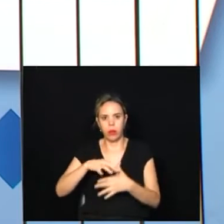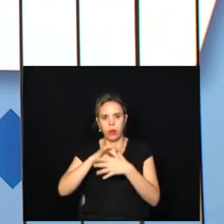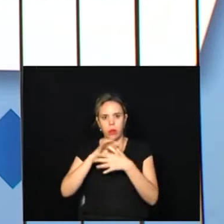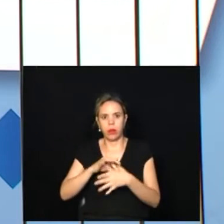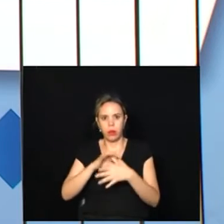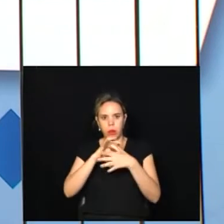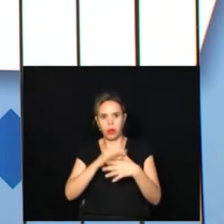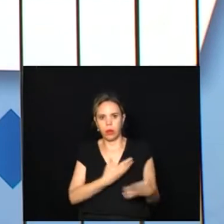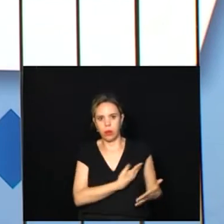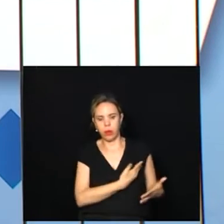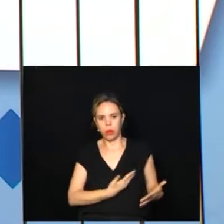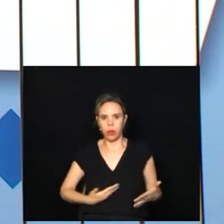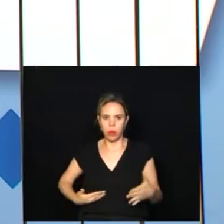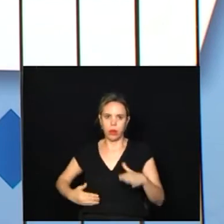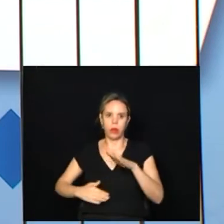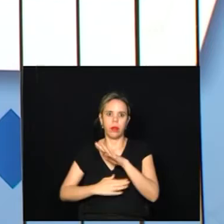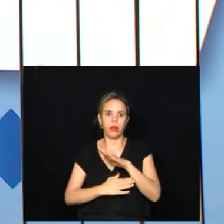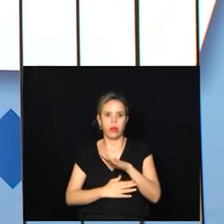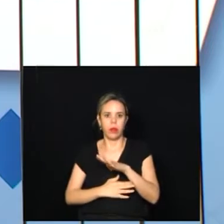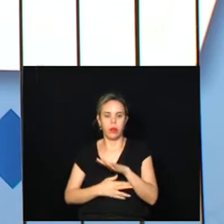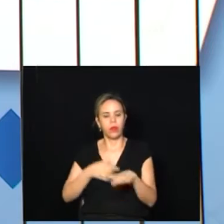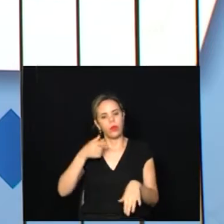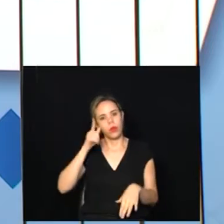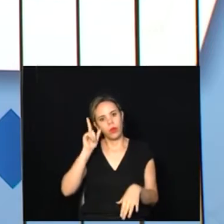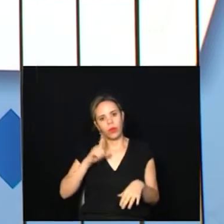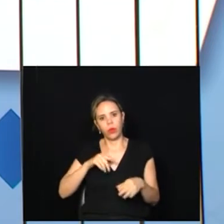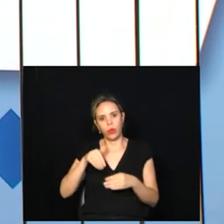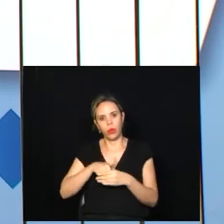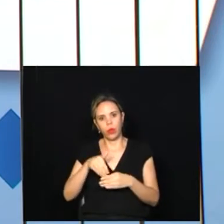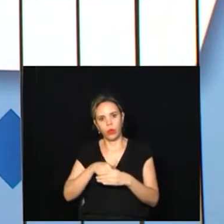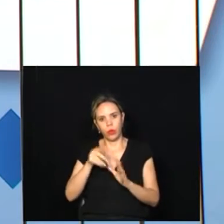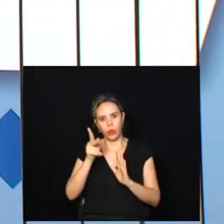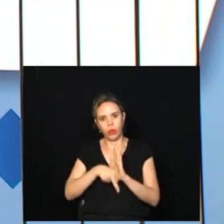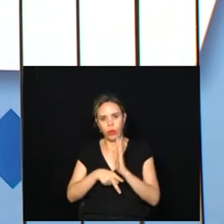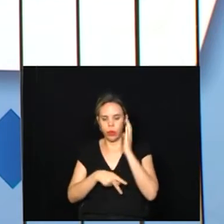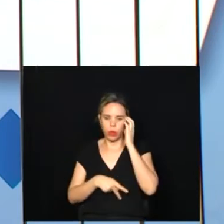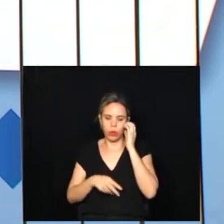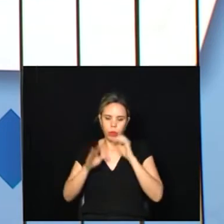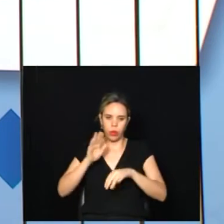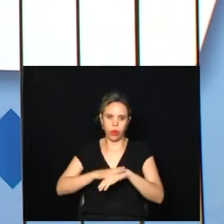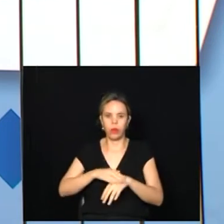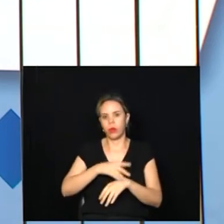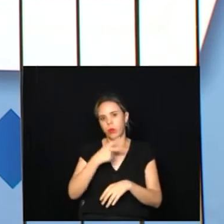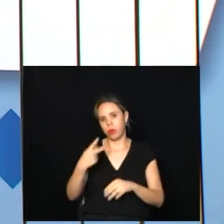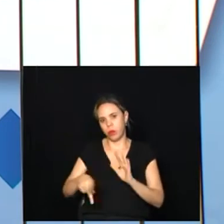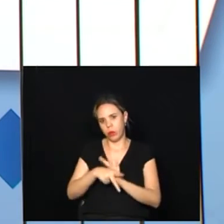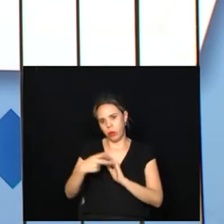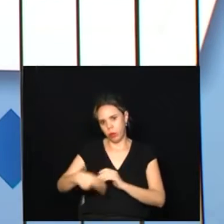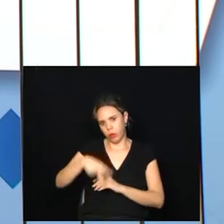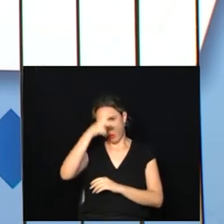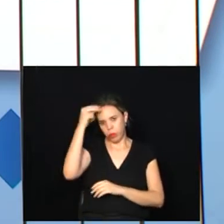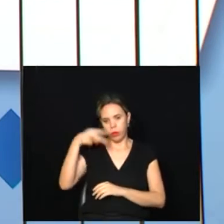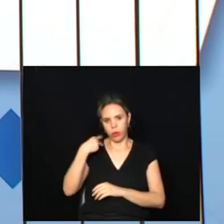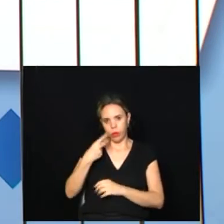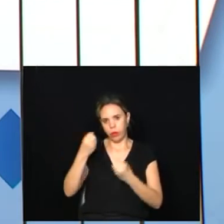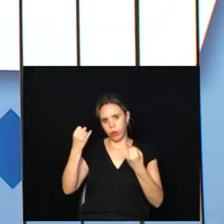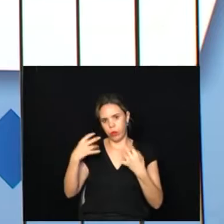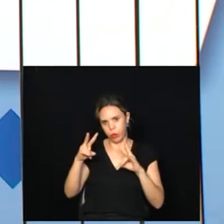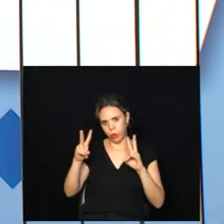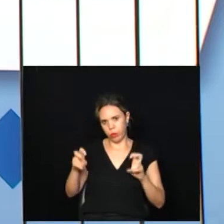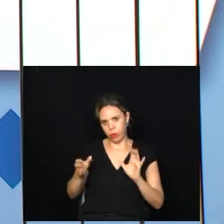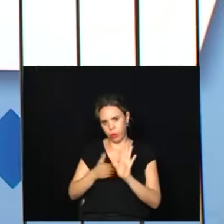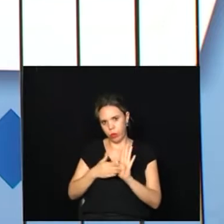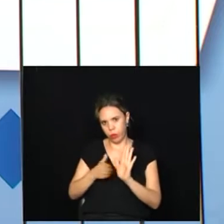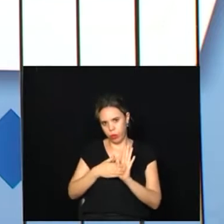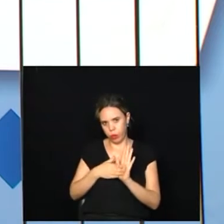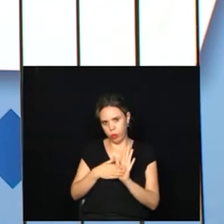líder de governo na Câmara. E ontem teve votação de um projeto de autoria do Executivo e o vereador comentou sobre a